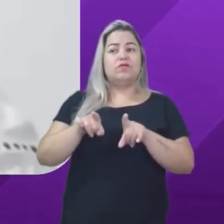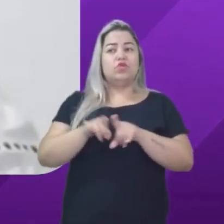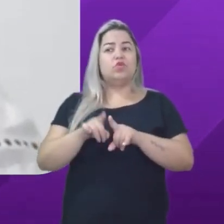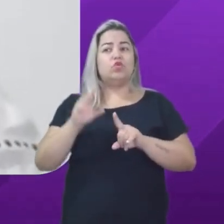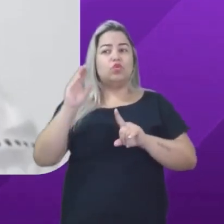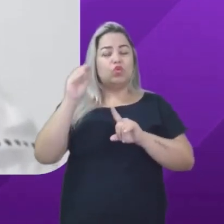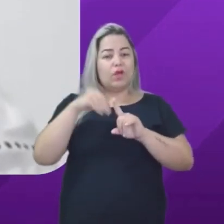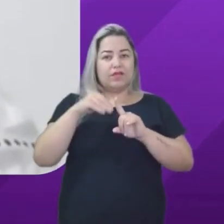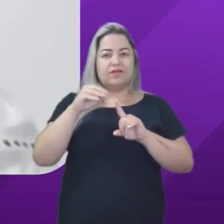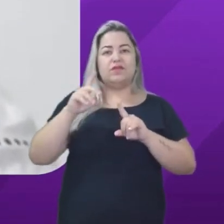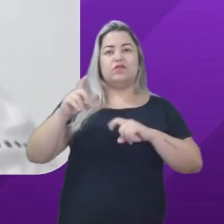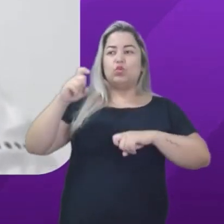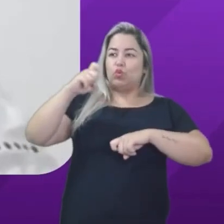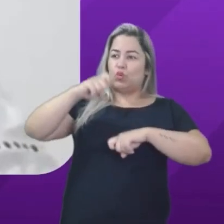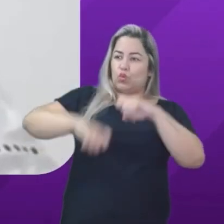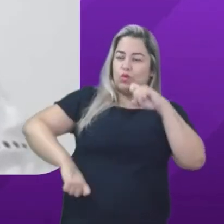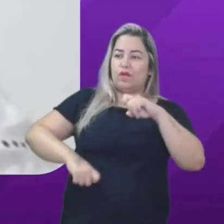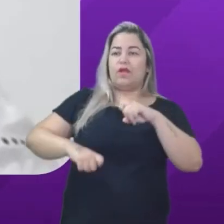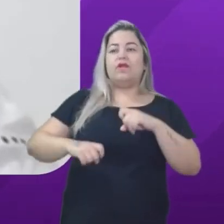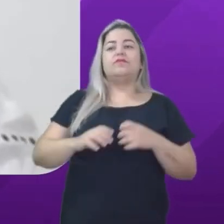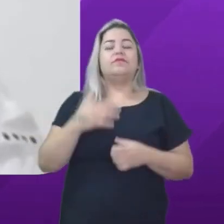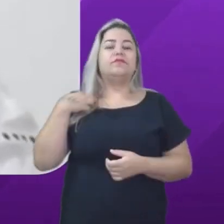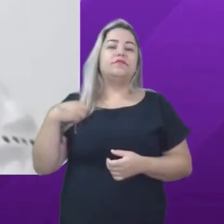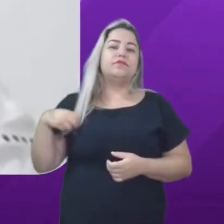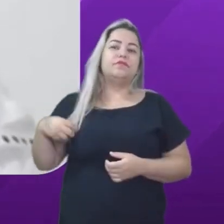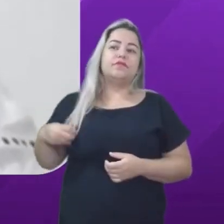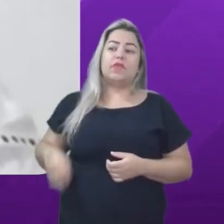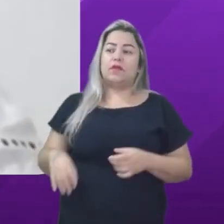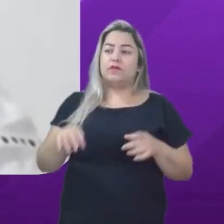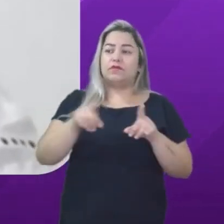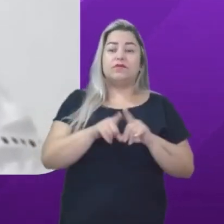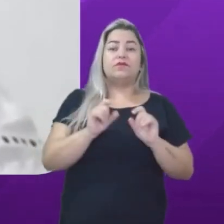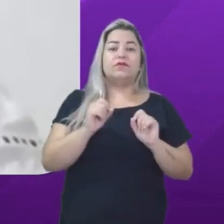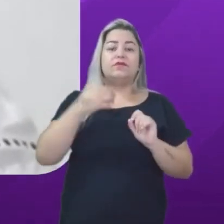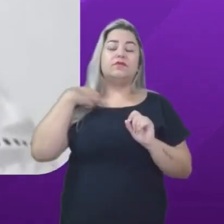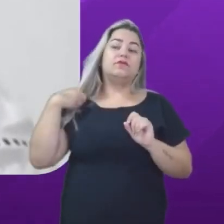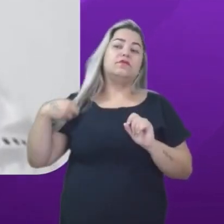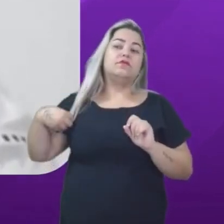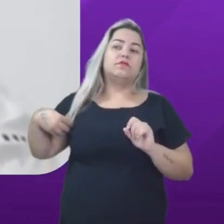assédio sexual, diga-se de passagem, é a forma bastante